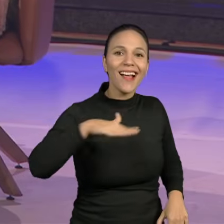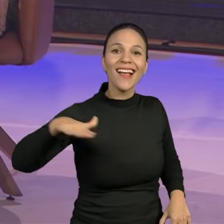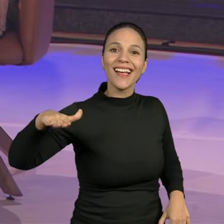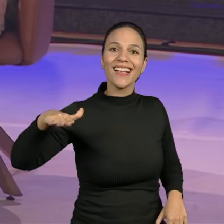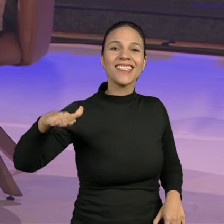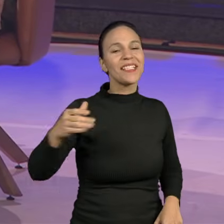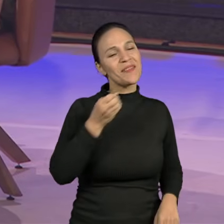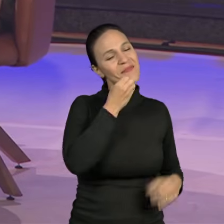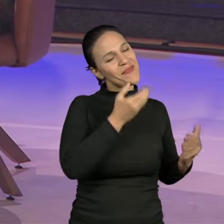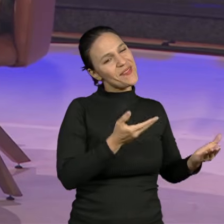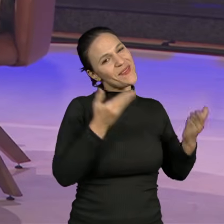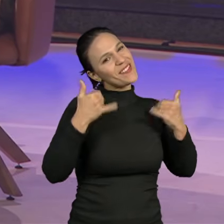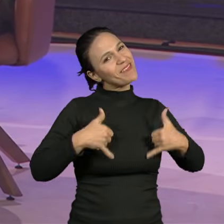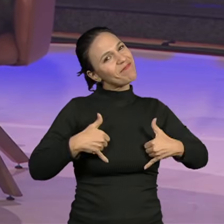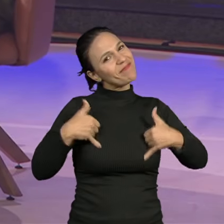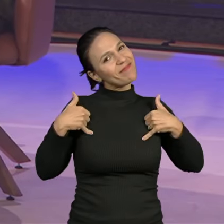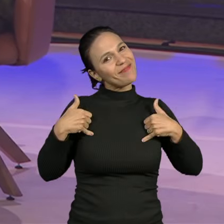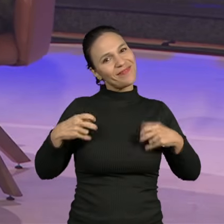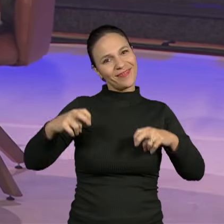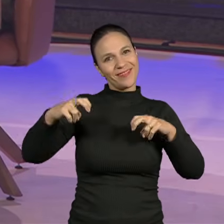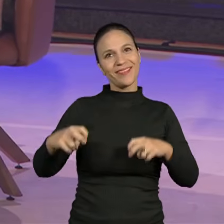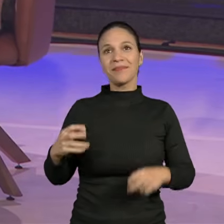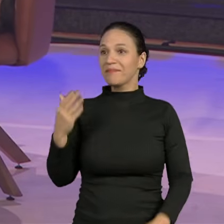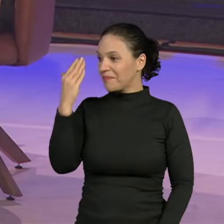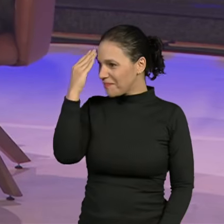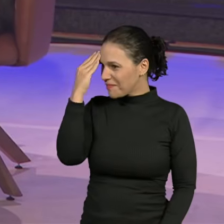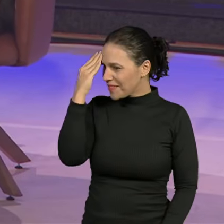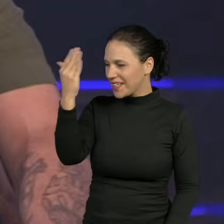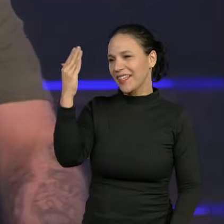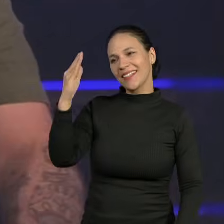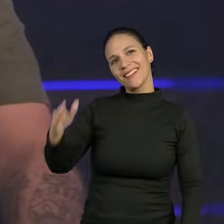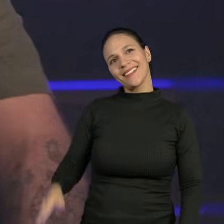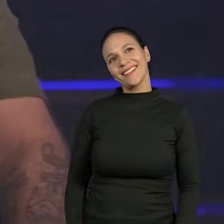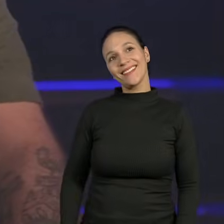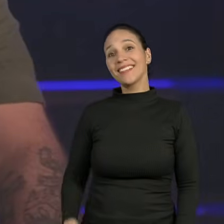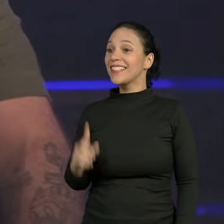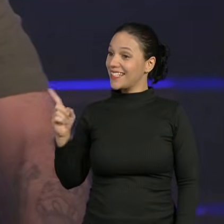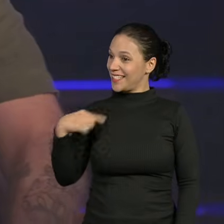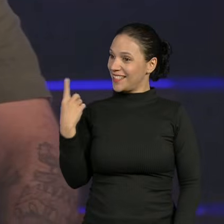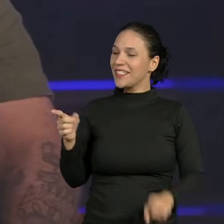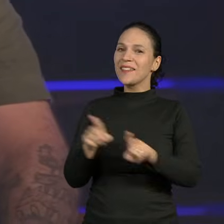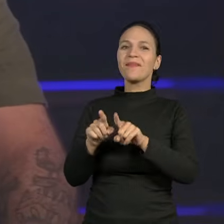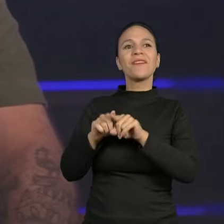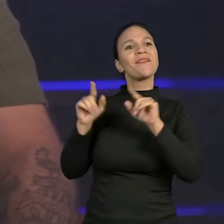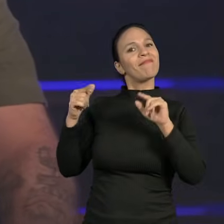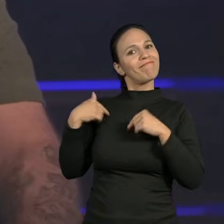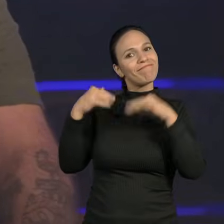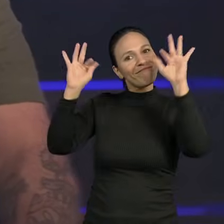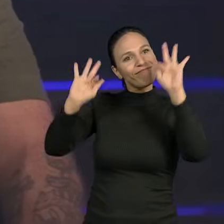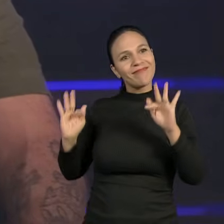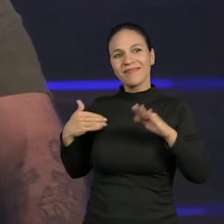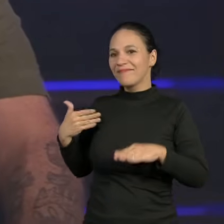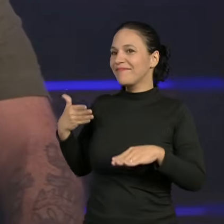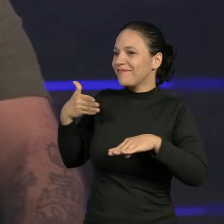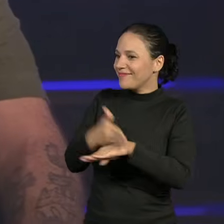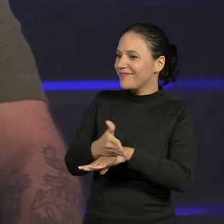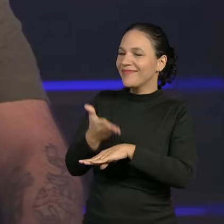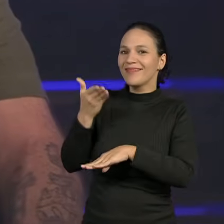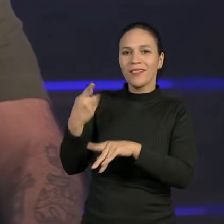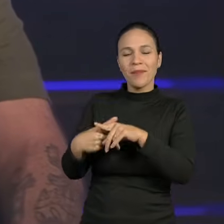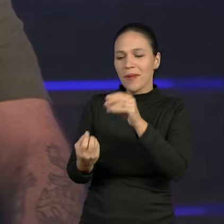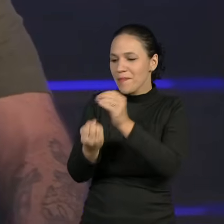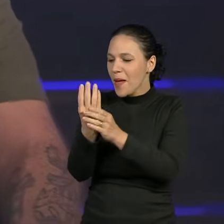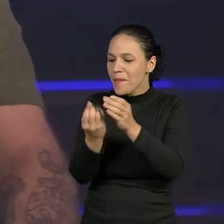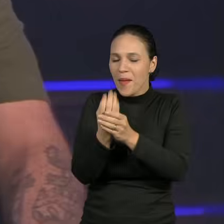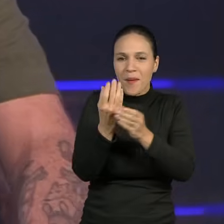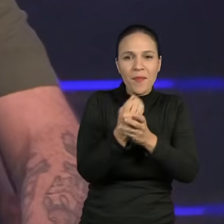bem-vindo, Chaps, uma honra receber você aqui. Obrigado, Gabriel. Uma honra para a gente também estar aqui falando do Mundo Bita. A gente cria tudo